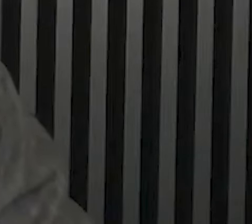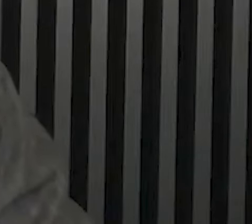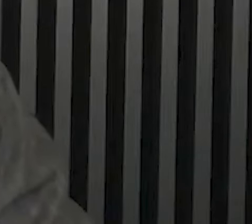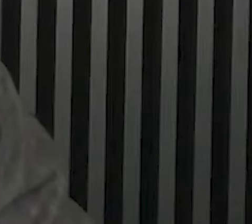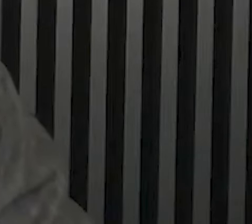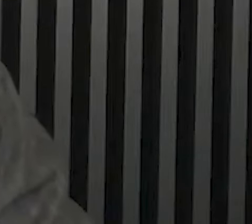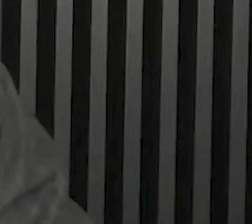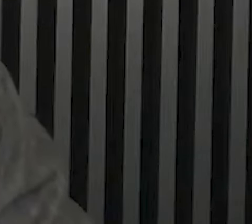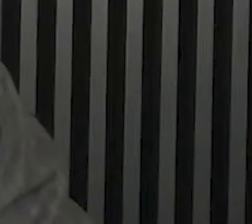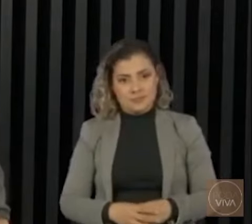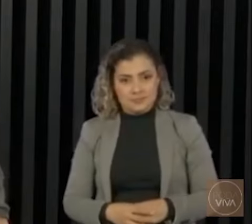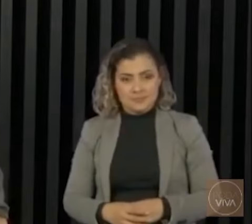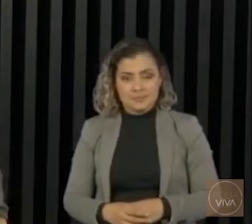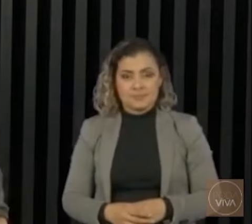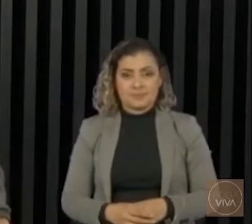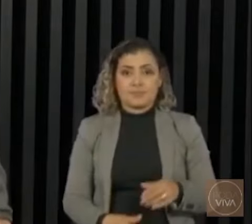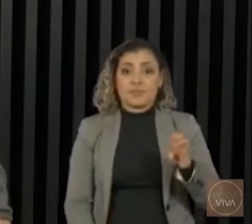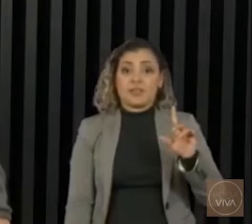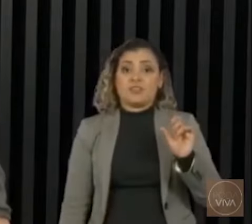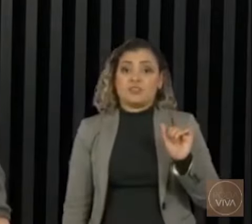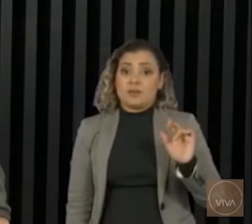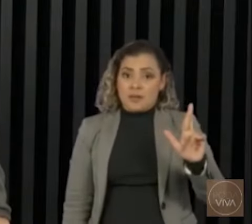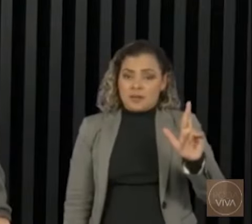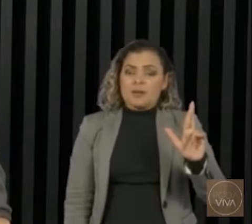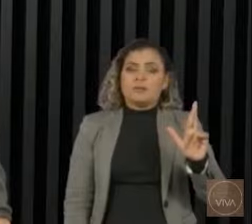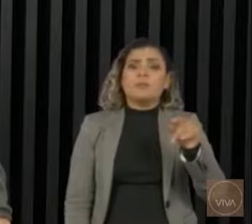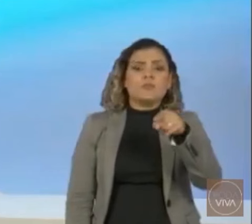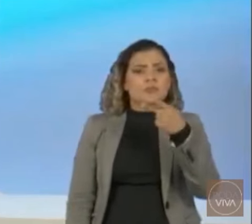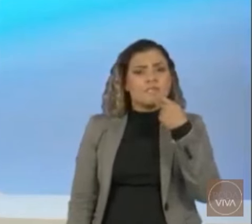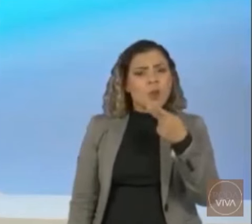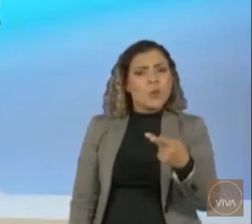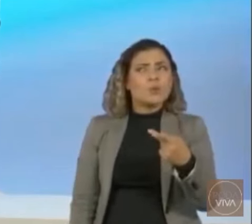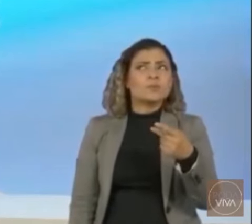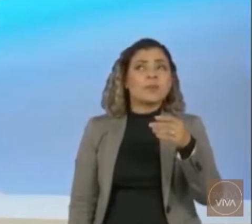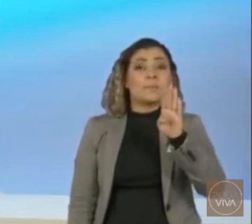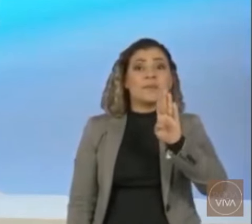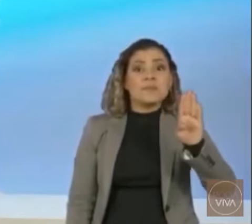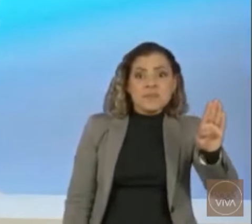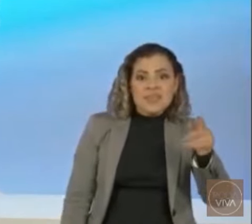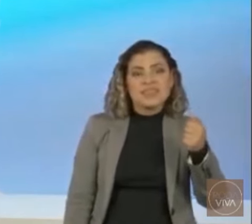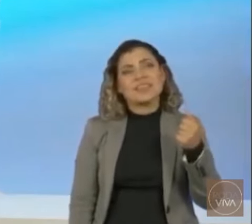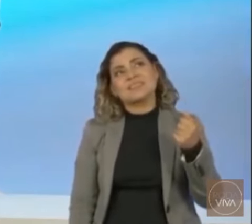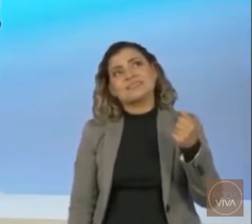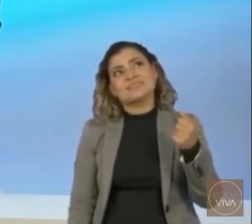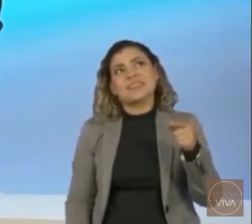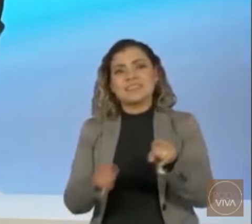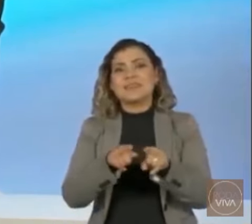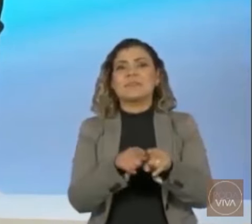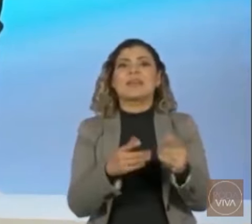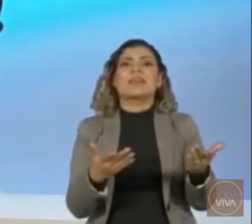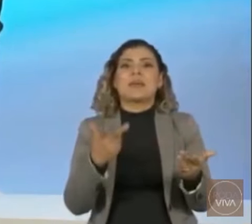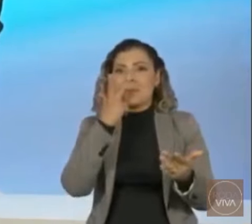não e o felipe você falou tanto do bbb né teve aquela história né